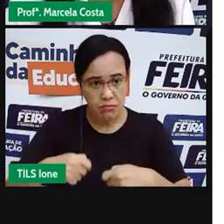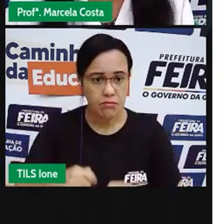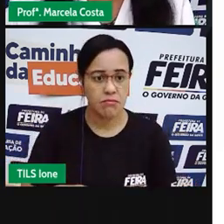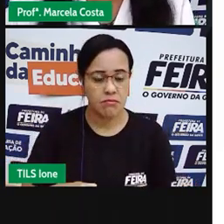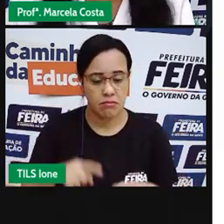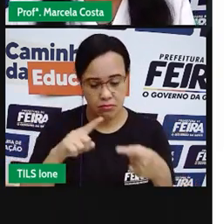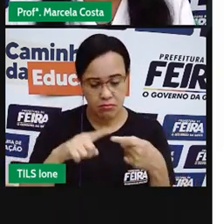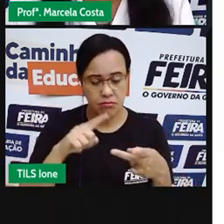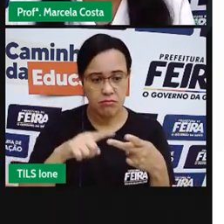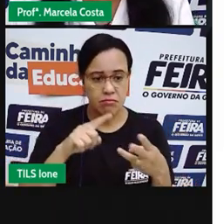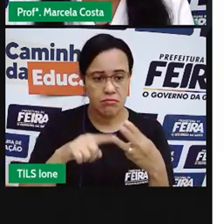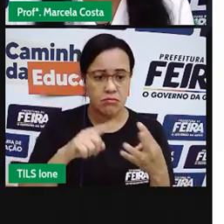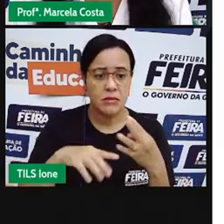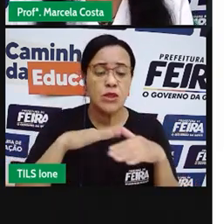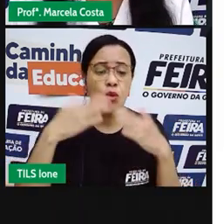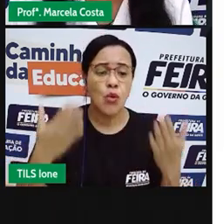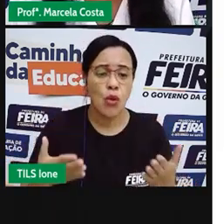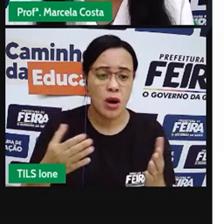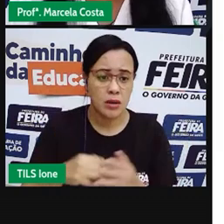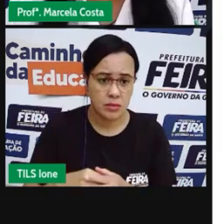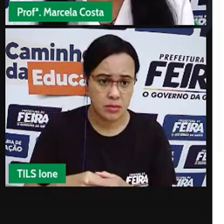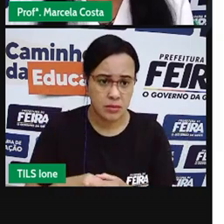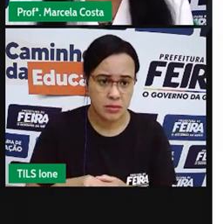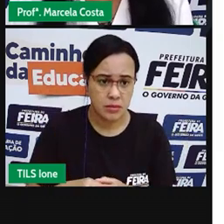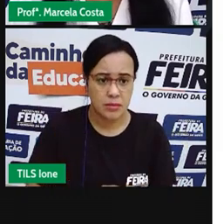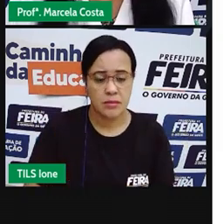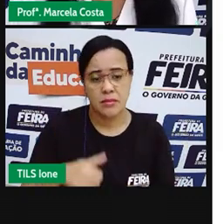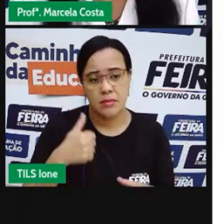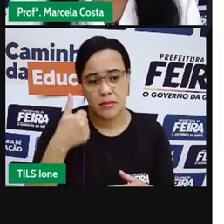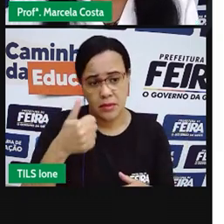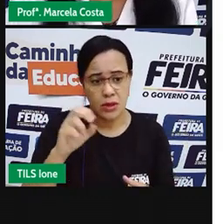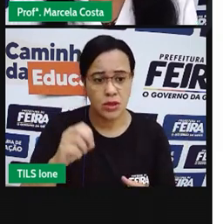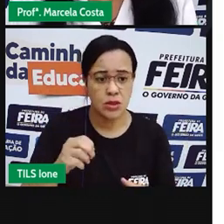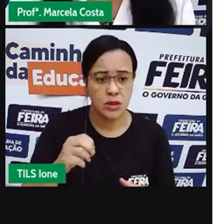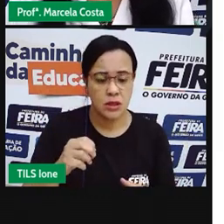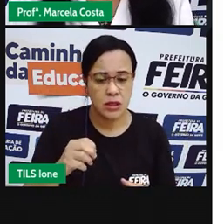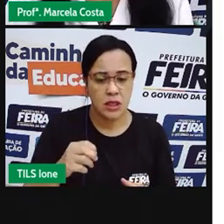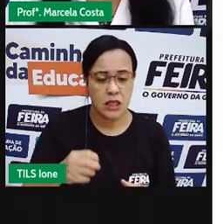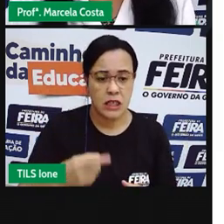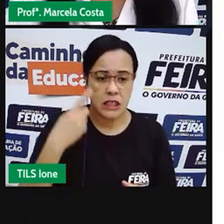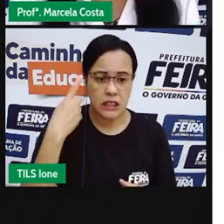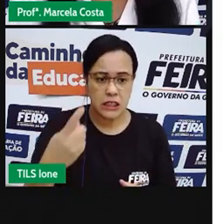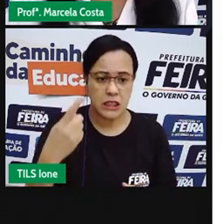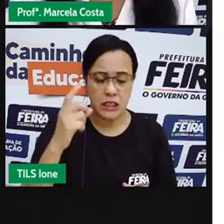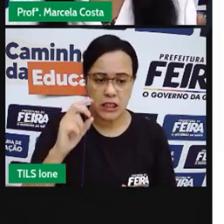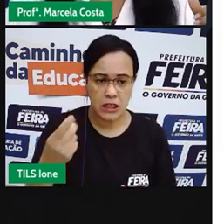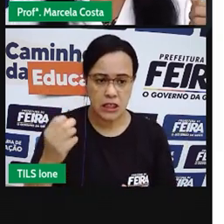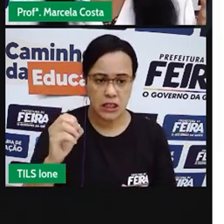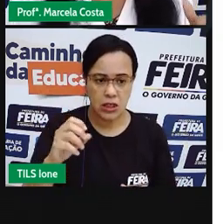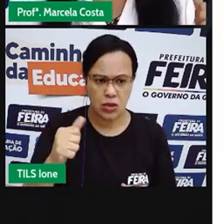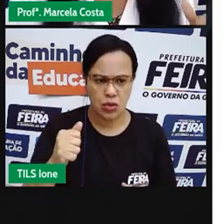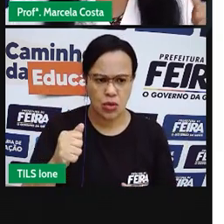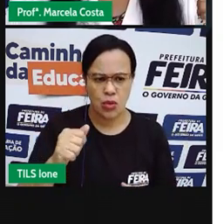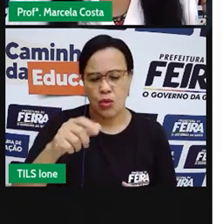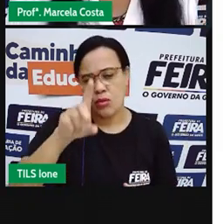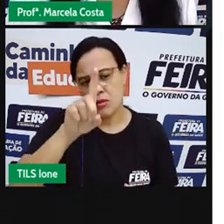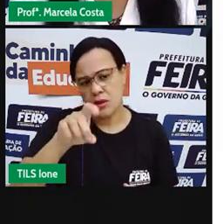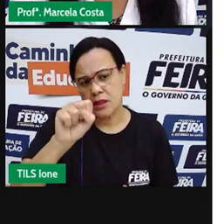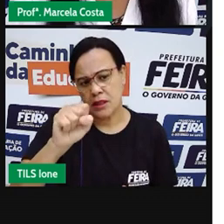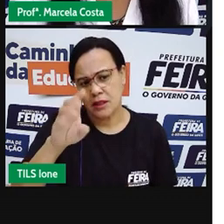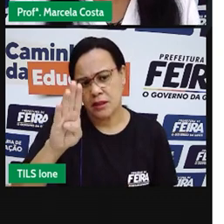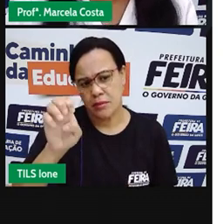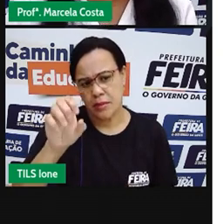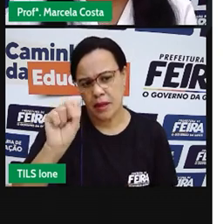não prejudica a saúde do ser humano, é 50 decibéis. Então, se eu sei que um barulho de produzido por